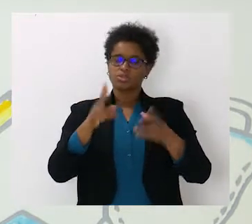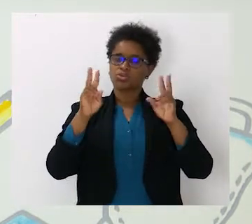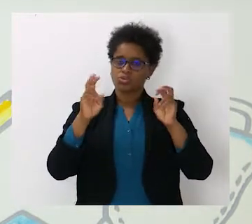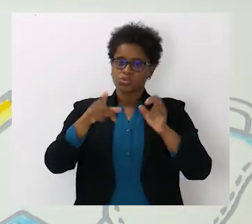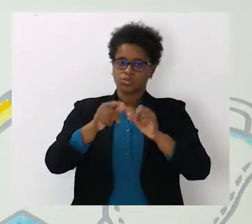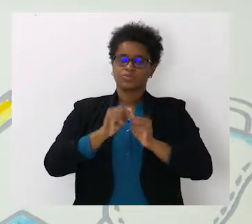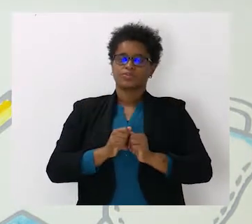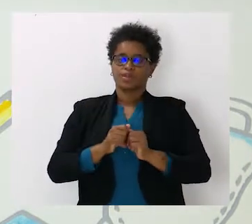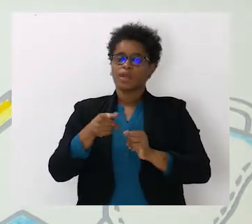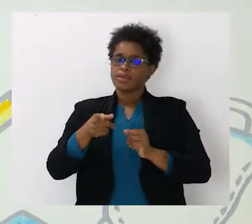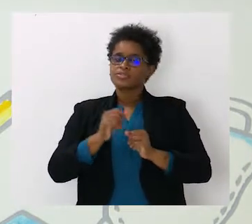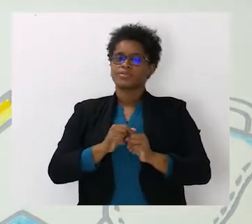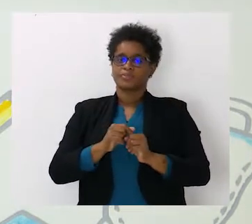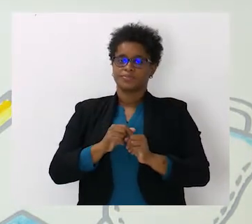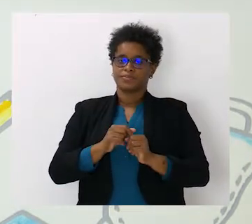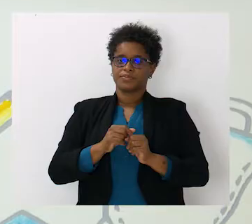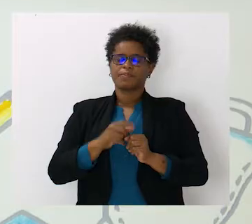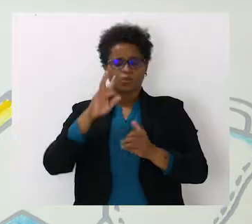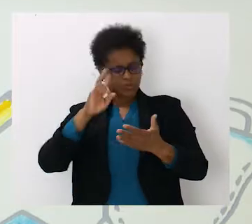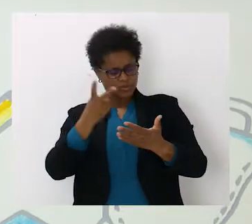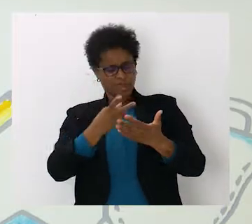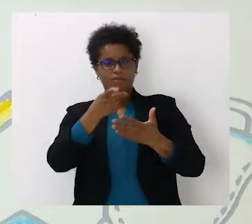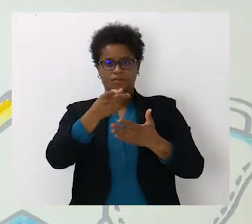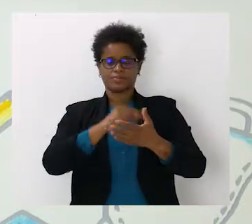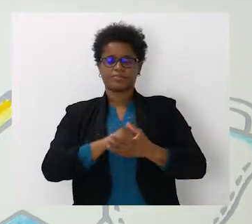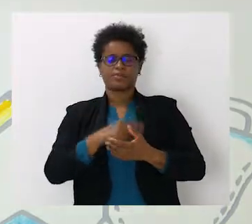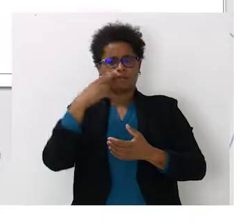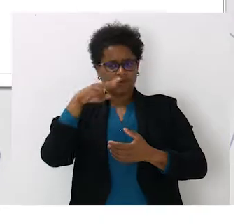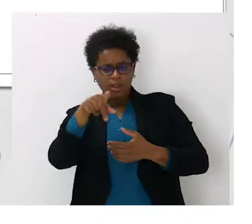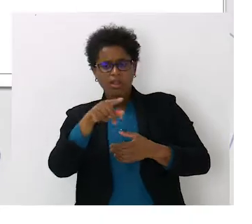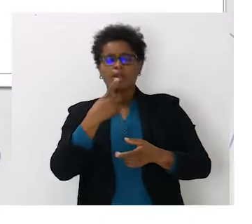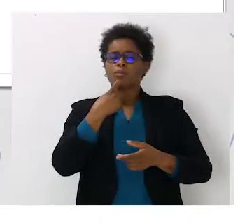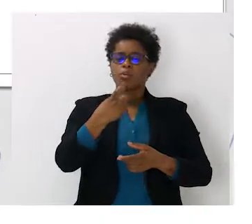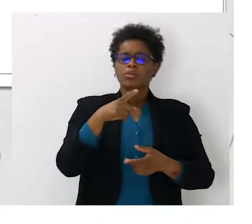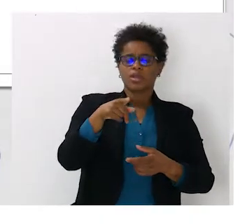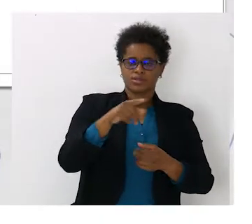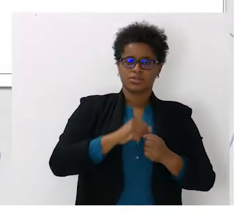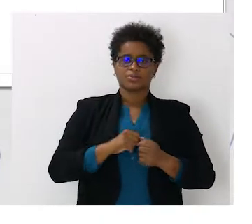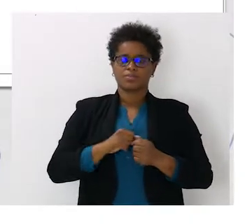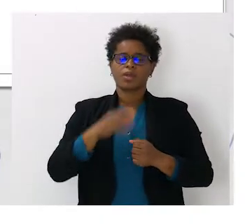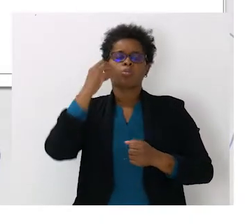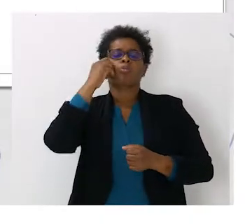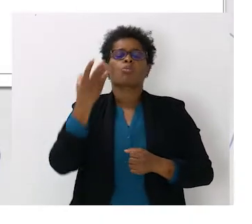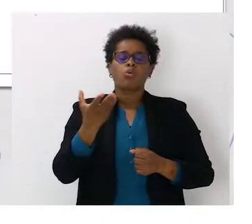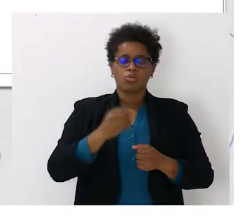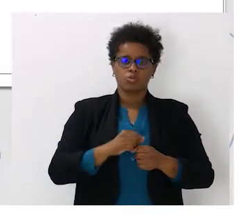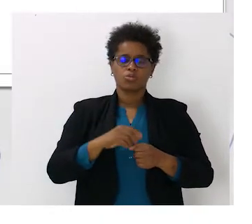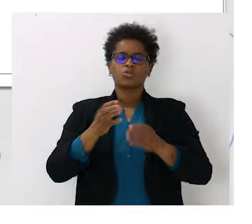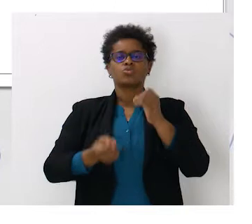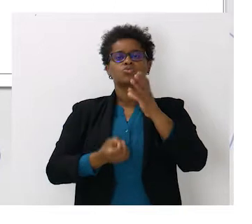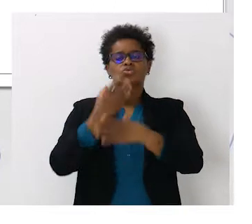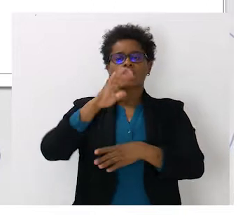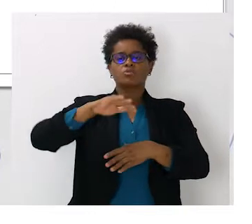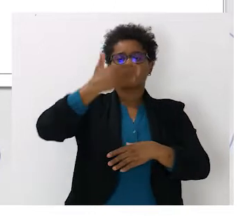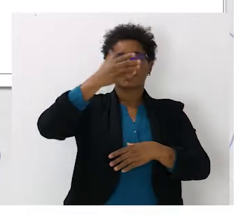desse conteúdo, é esta. Observem. Portanto, a questão é esta: como